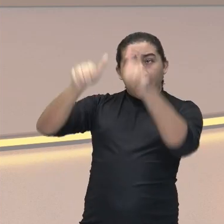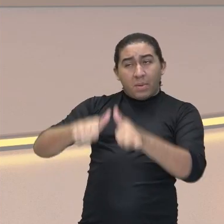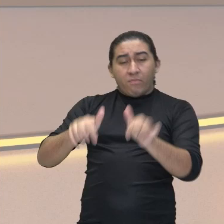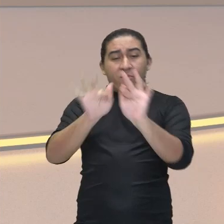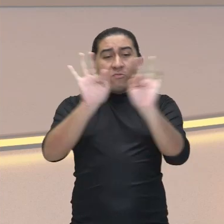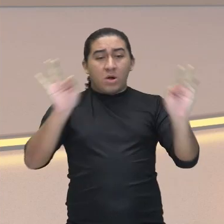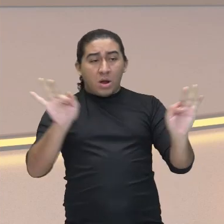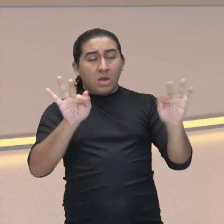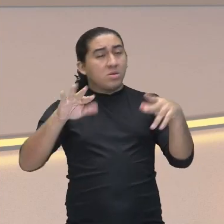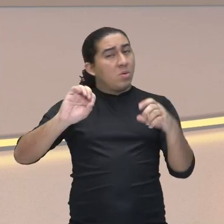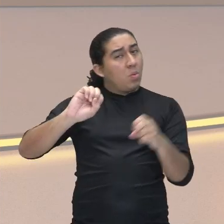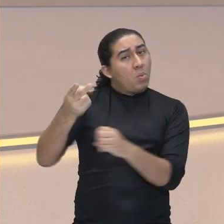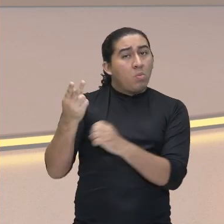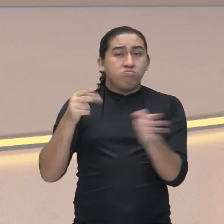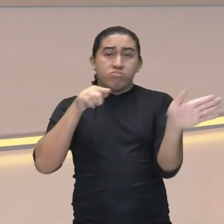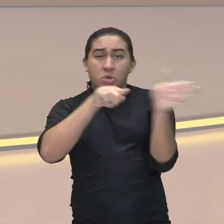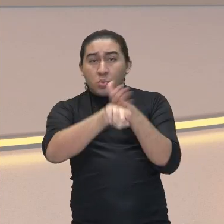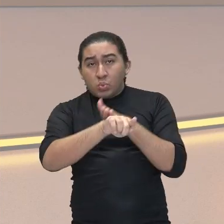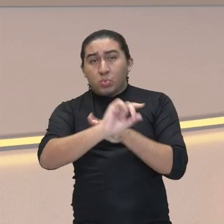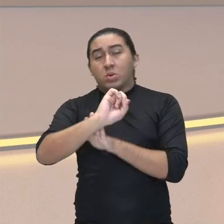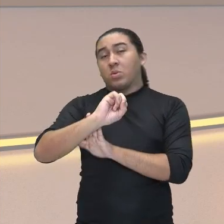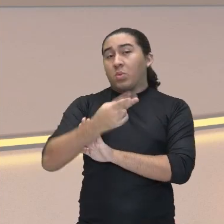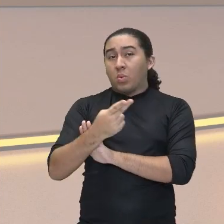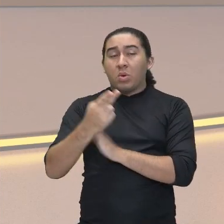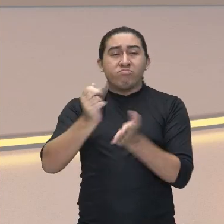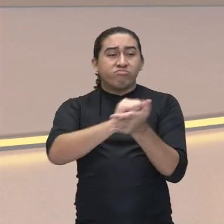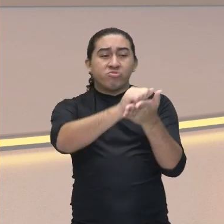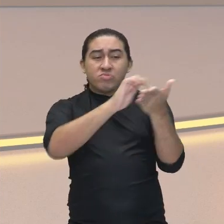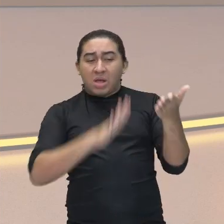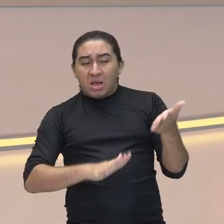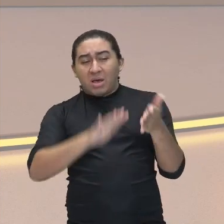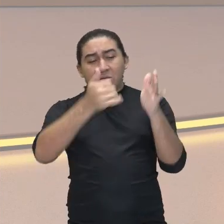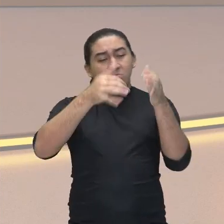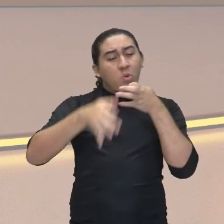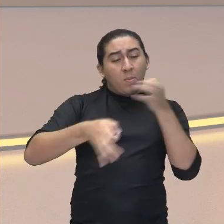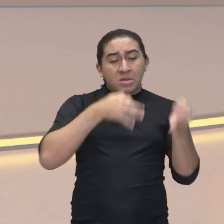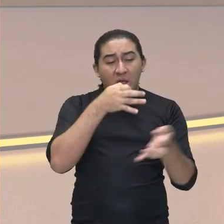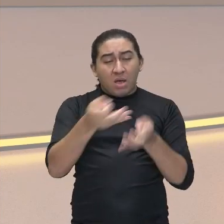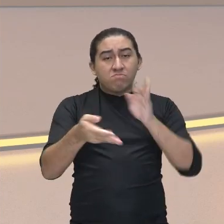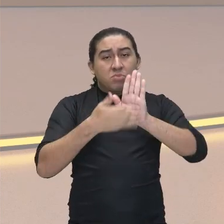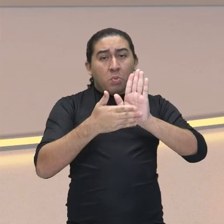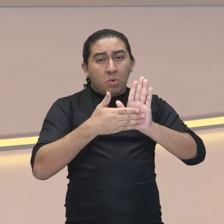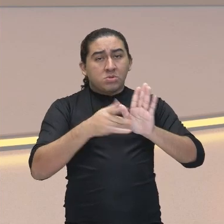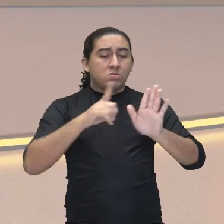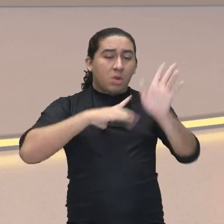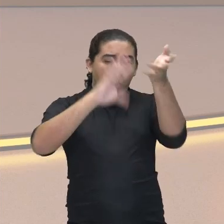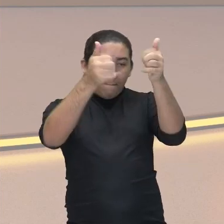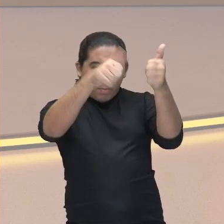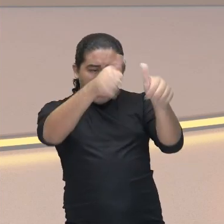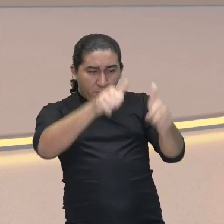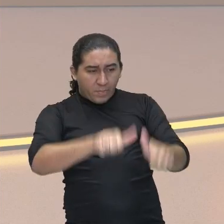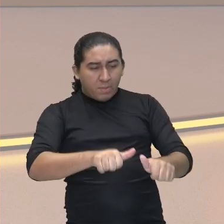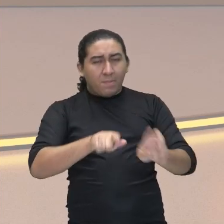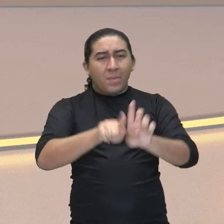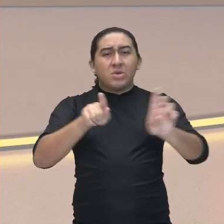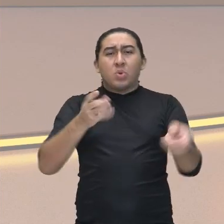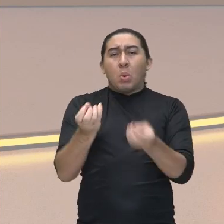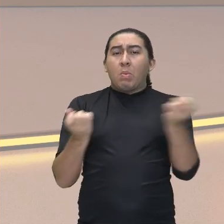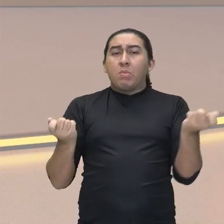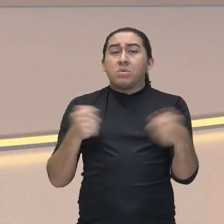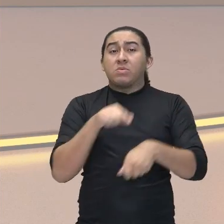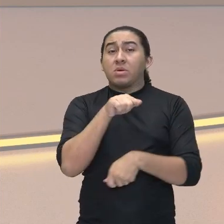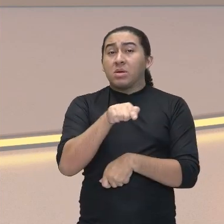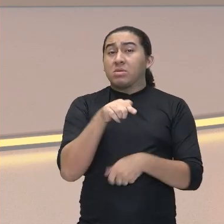analisar questões, analisar, né, comentários, proposições que são colocadas. Mas como é que funciona